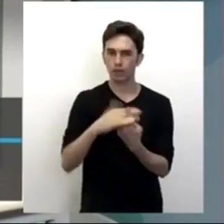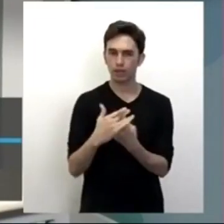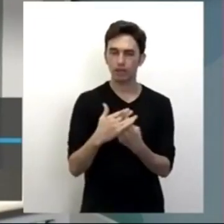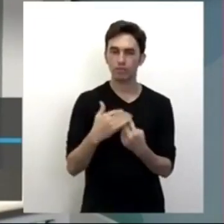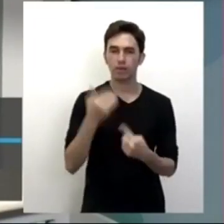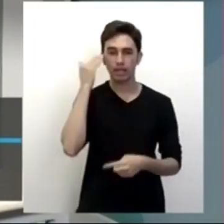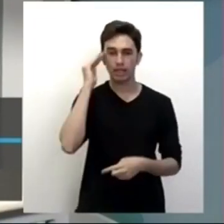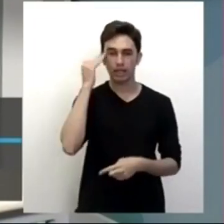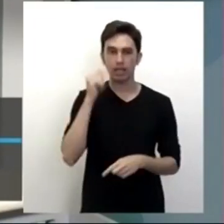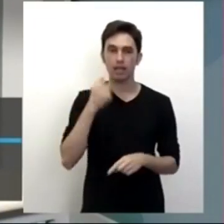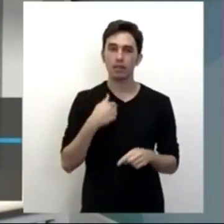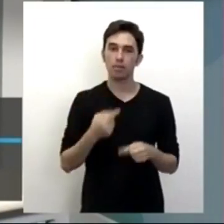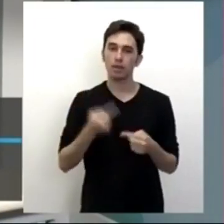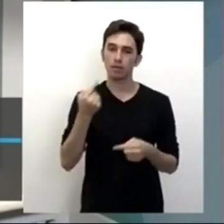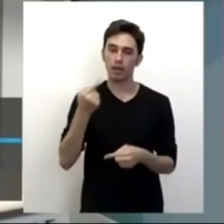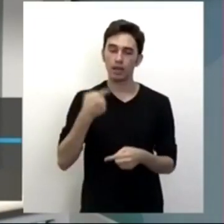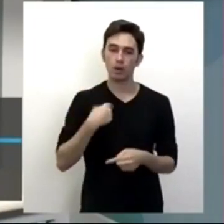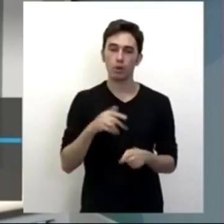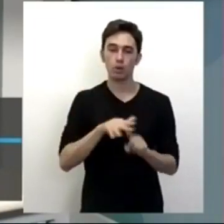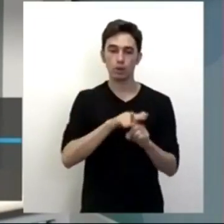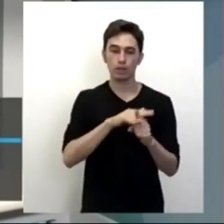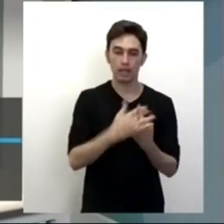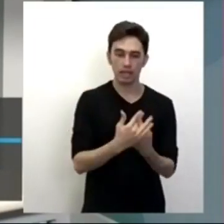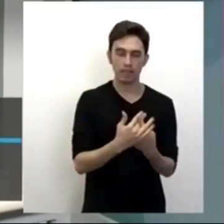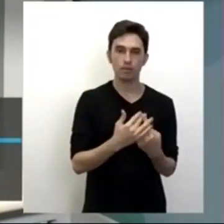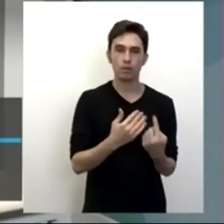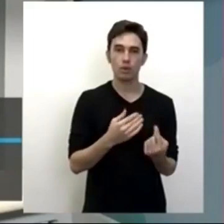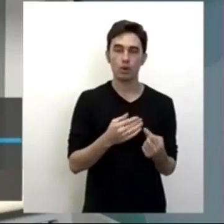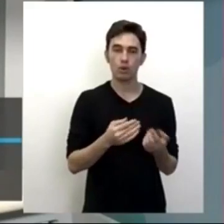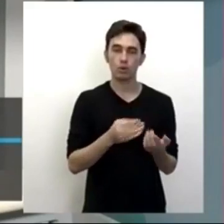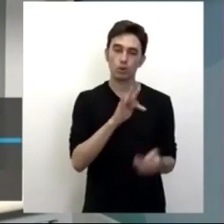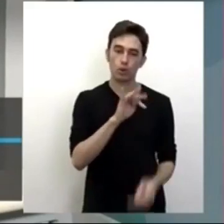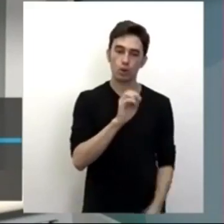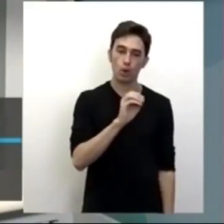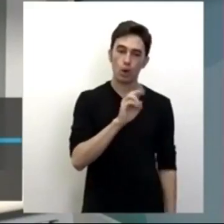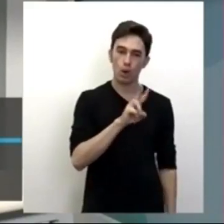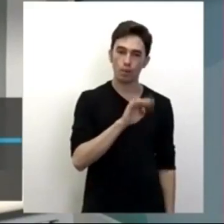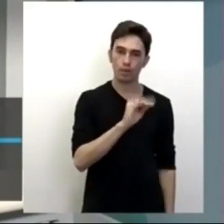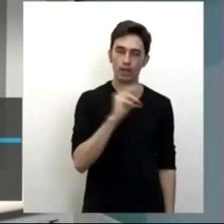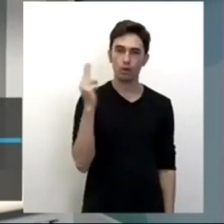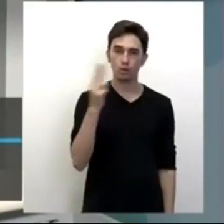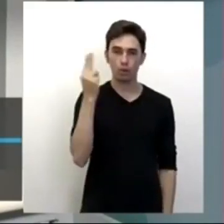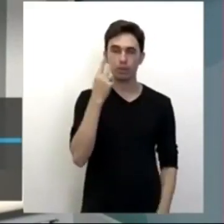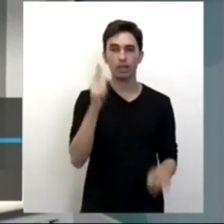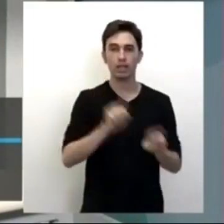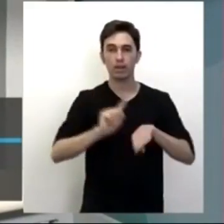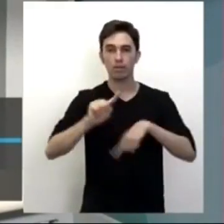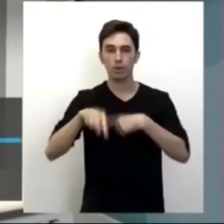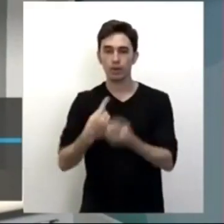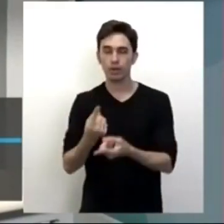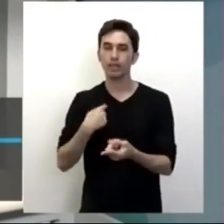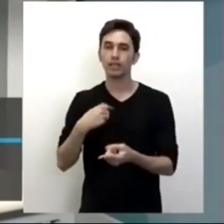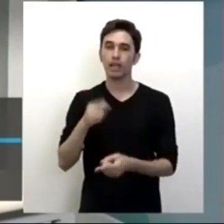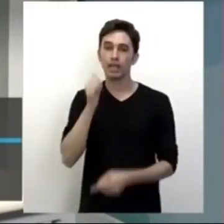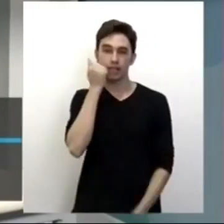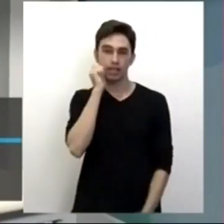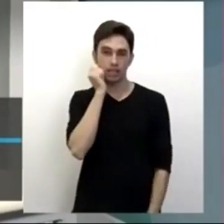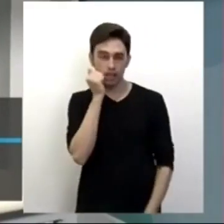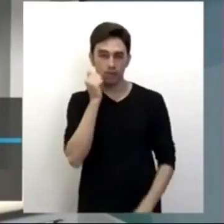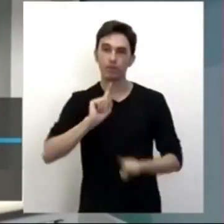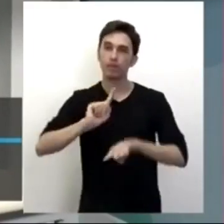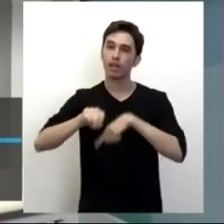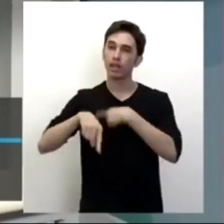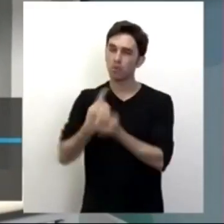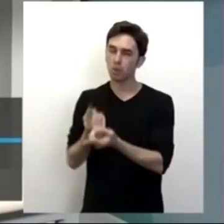utópica, depois, né, o socialismo científico, com uma metodologia, uma fundamentação histórica, e depois esse desdobramento